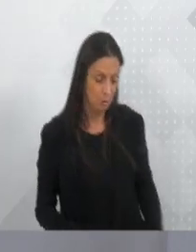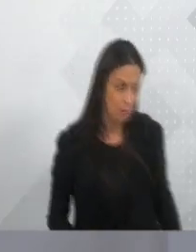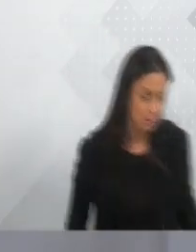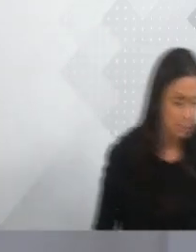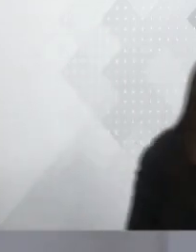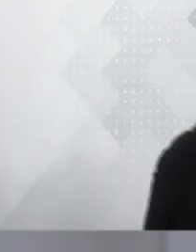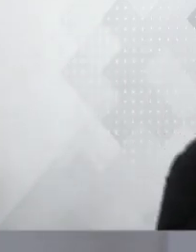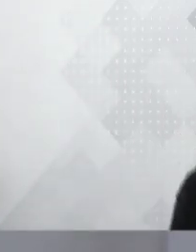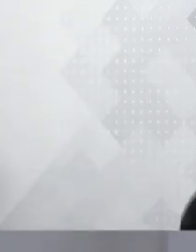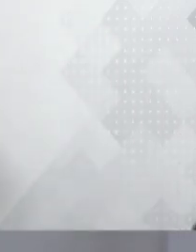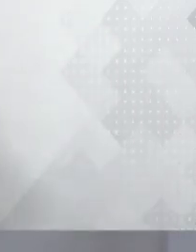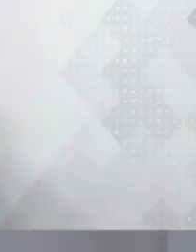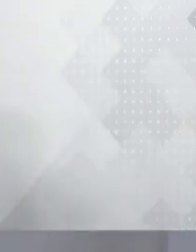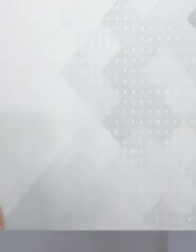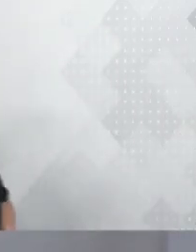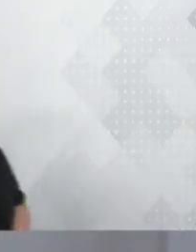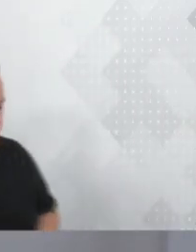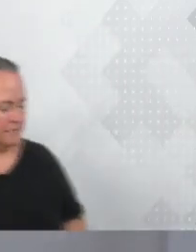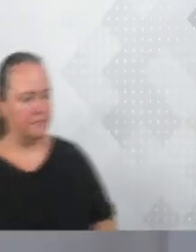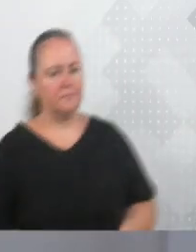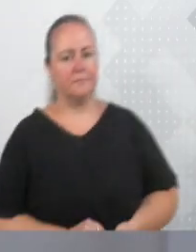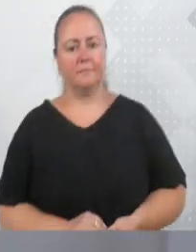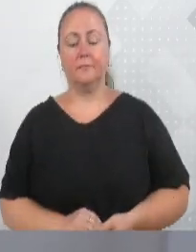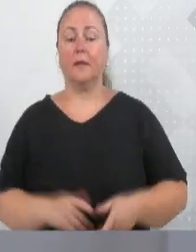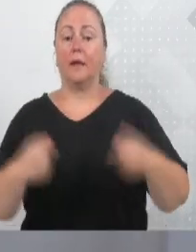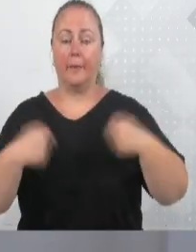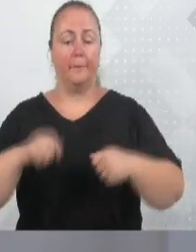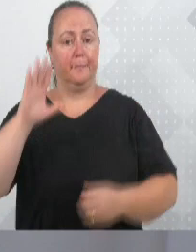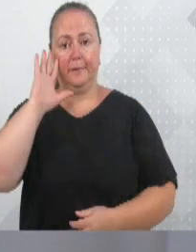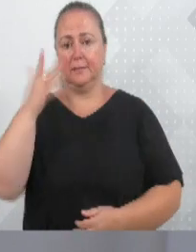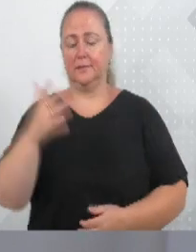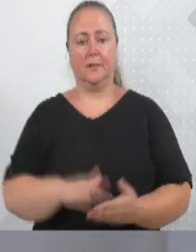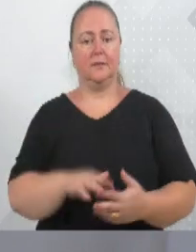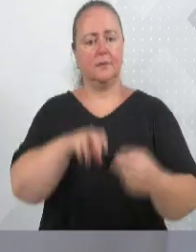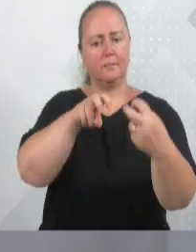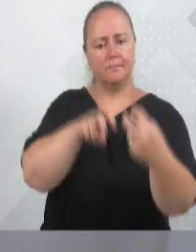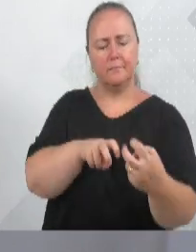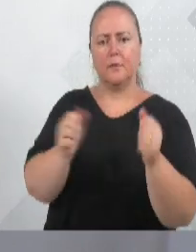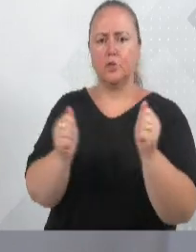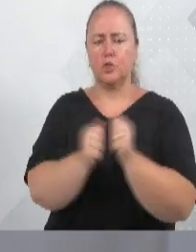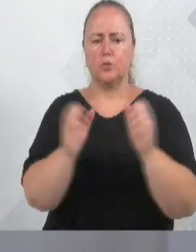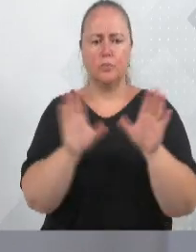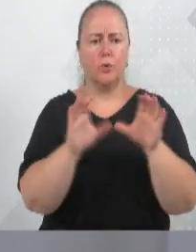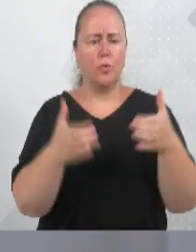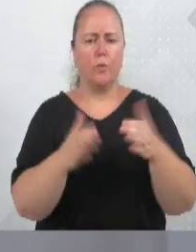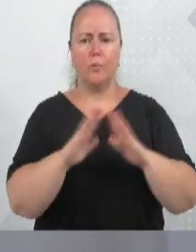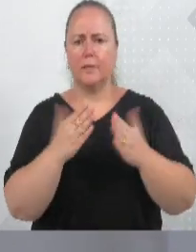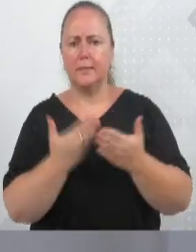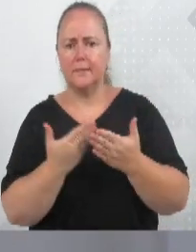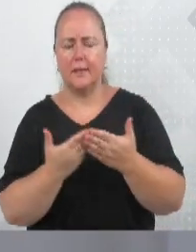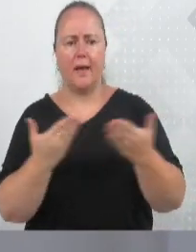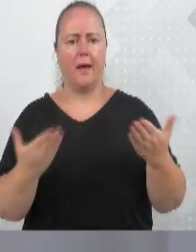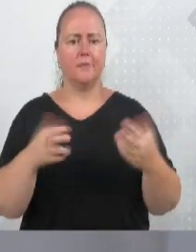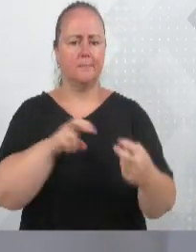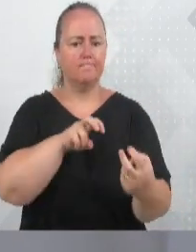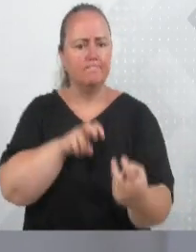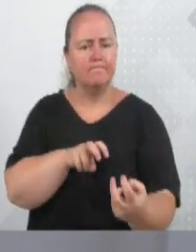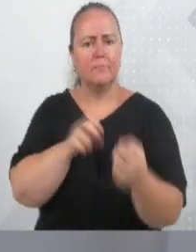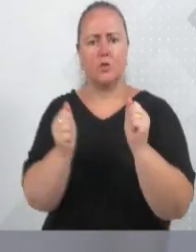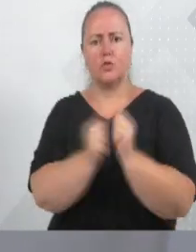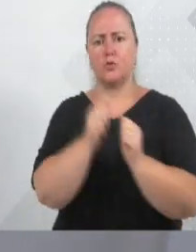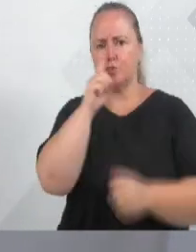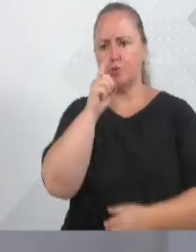tem que colocar cerca Mas alguma Providência tem que ser tomada sentou para conversar com a comunidade escolar sentou para conversar com os pais não tem